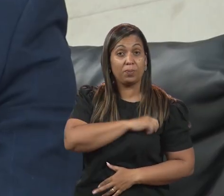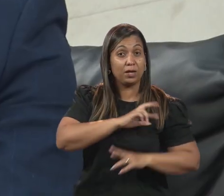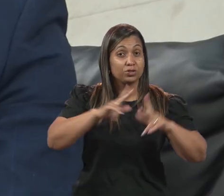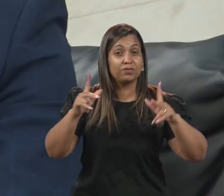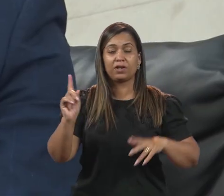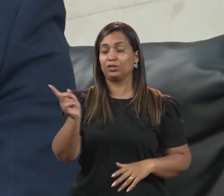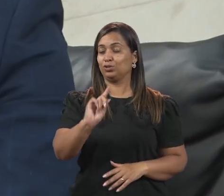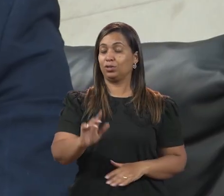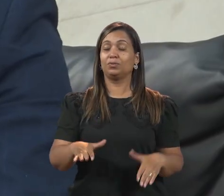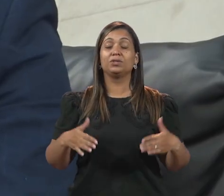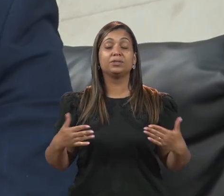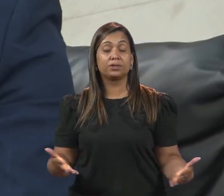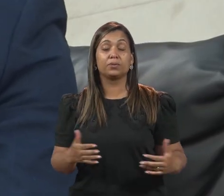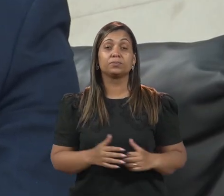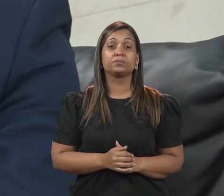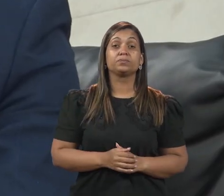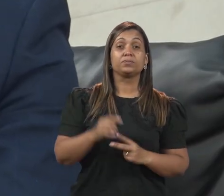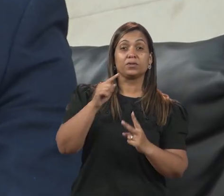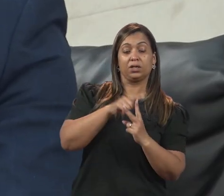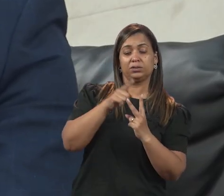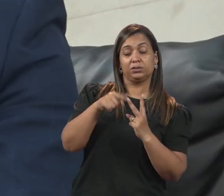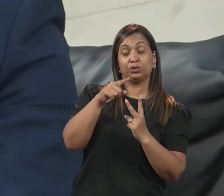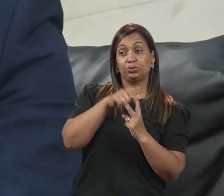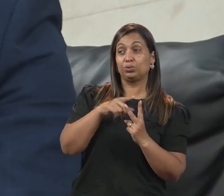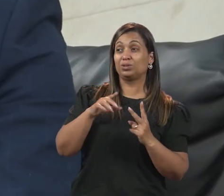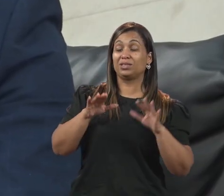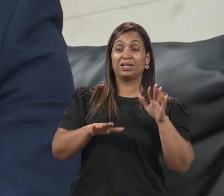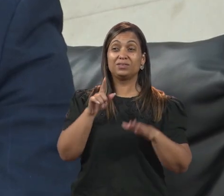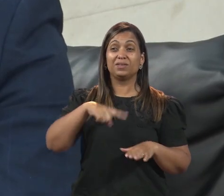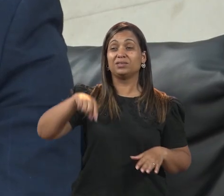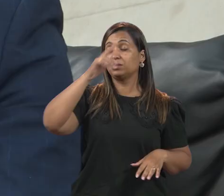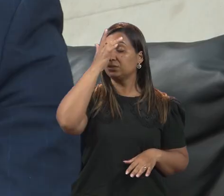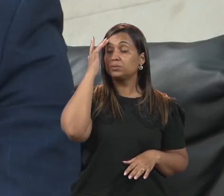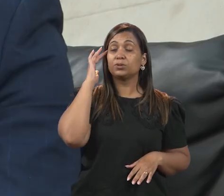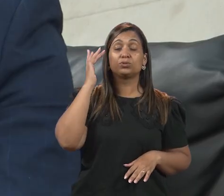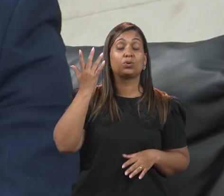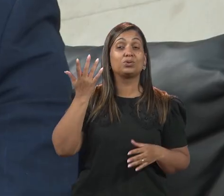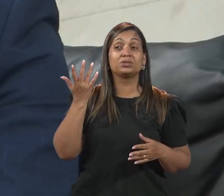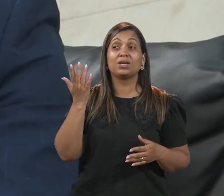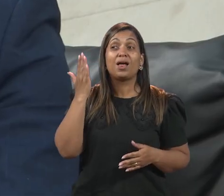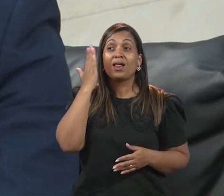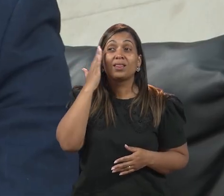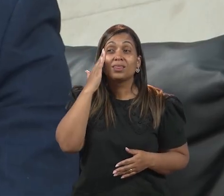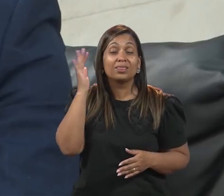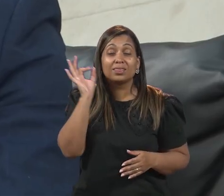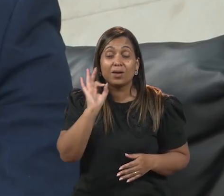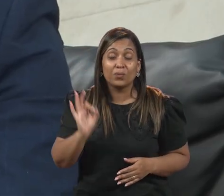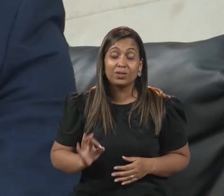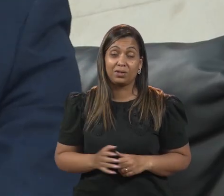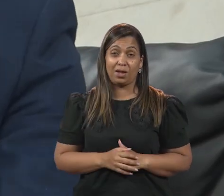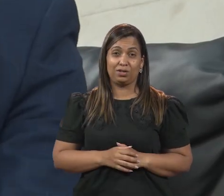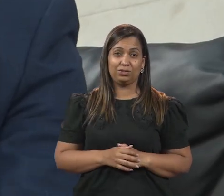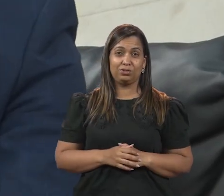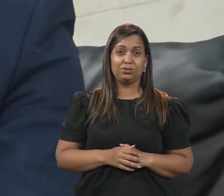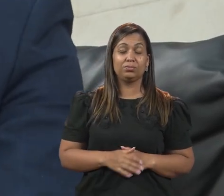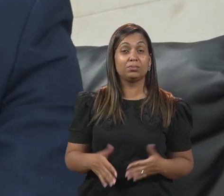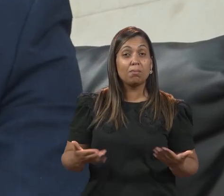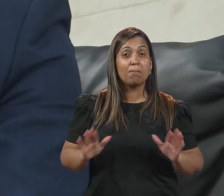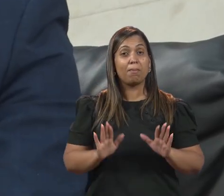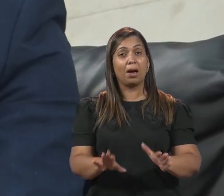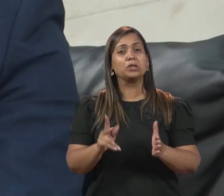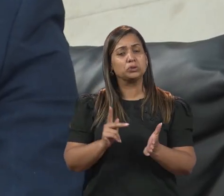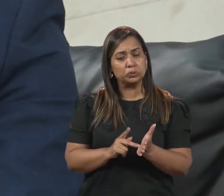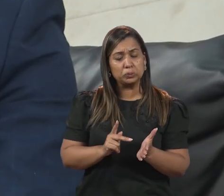disso. Então, lidar com essas duas frentes, muitas das vezes a população ela não consegue compreender. Mas, de fato,